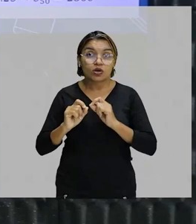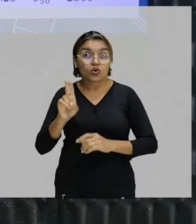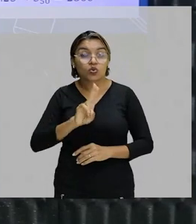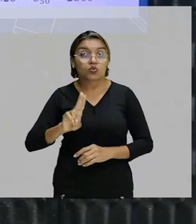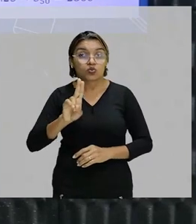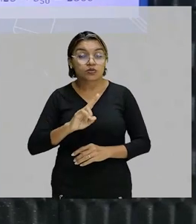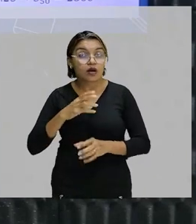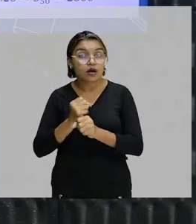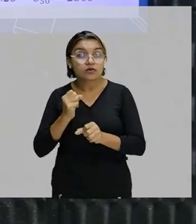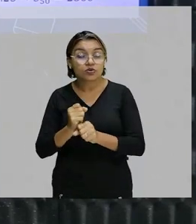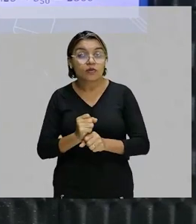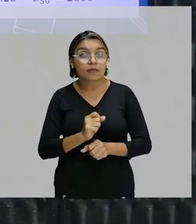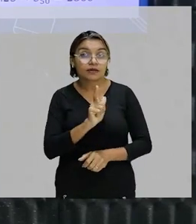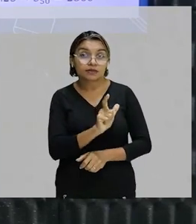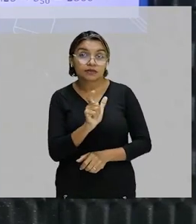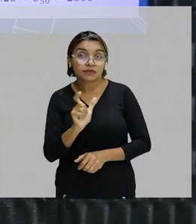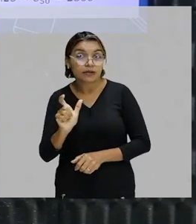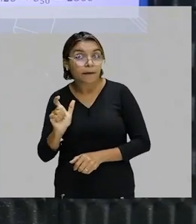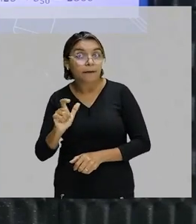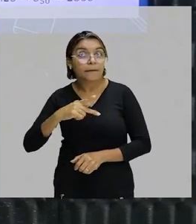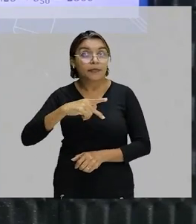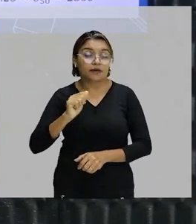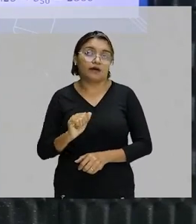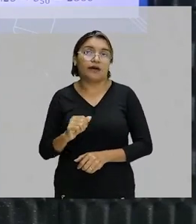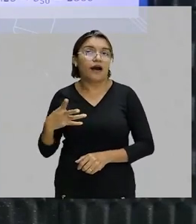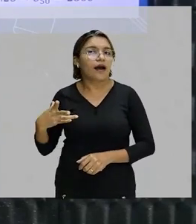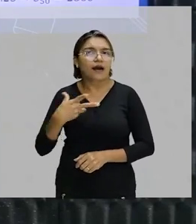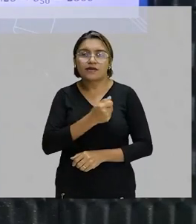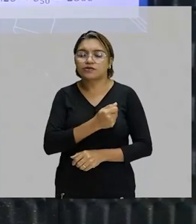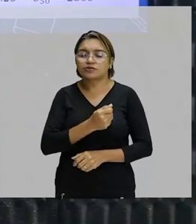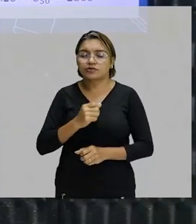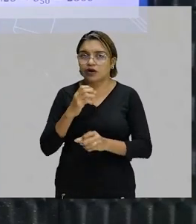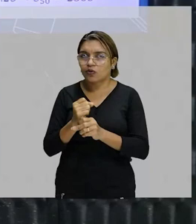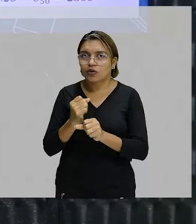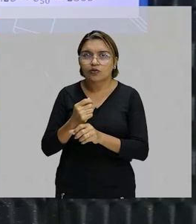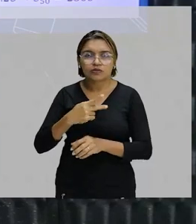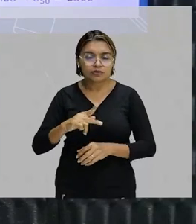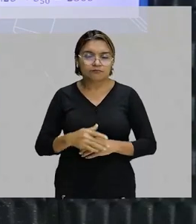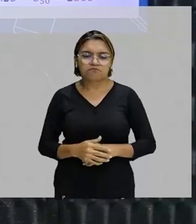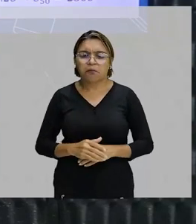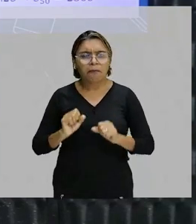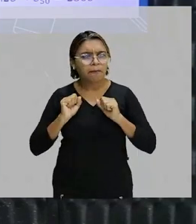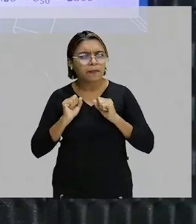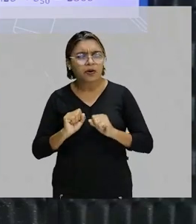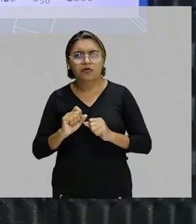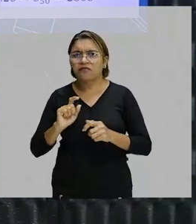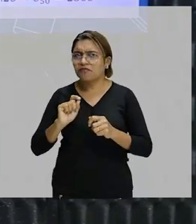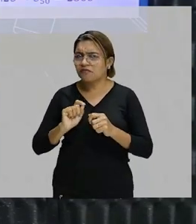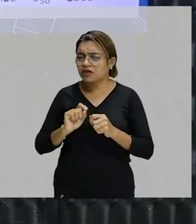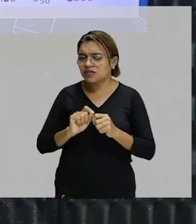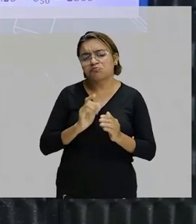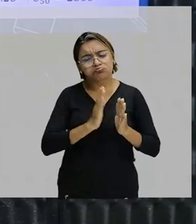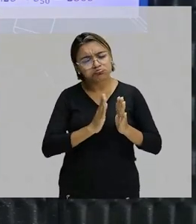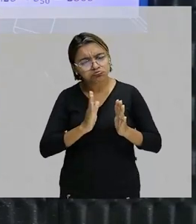termos de uma PA por qu de novo gente agiliza o teu cálculo nada contra você escrever toda a sequência de